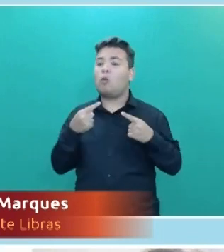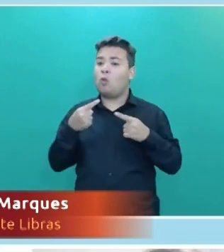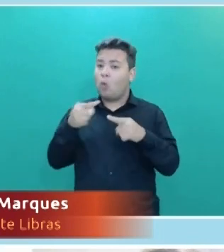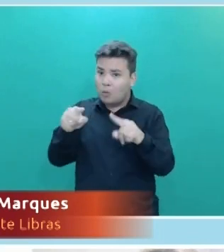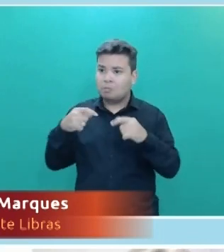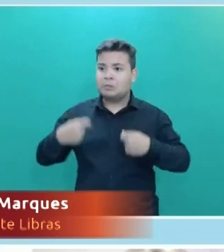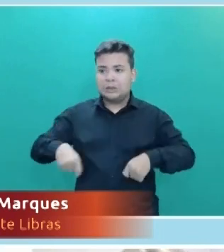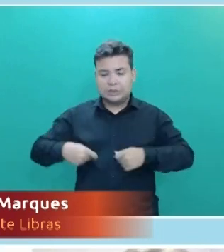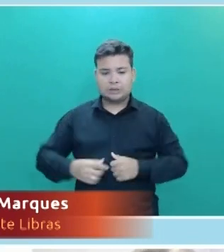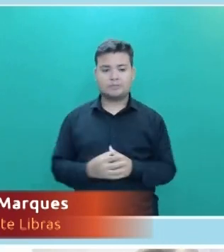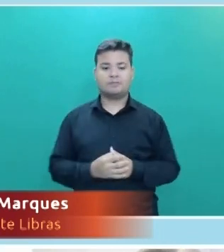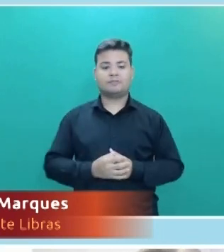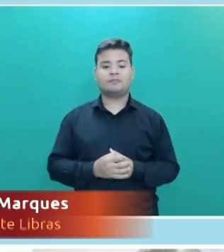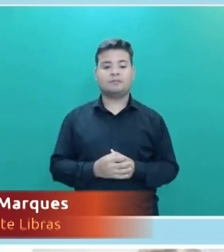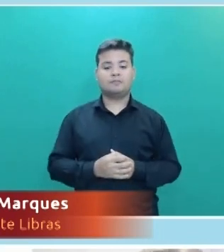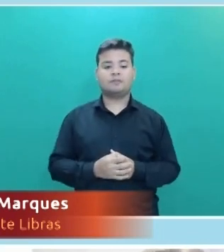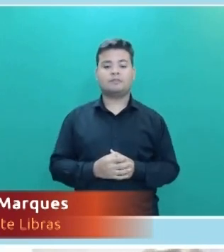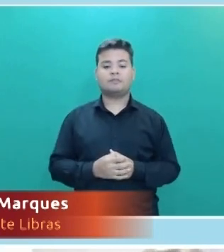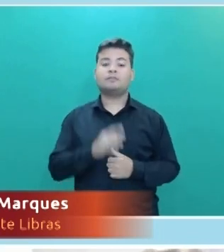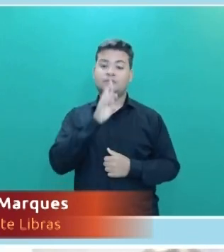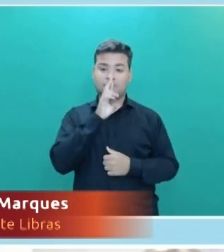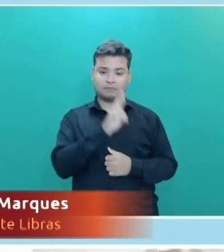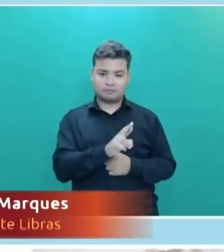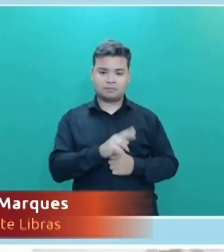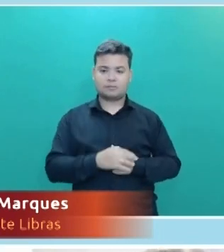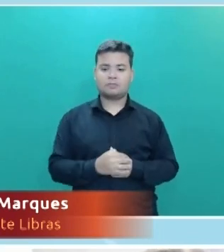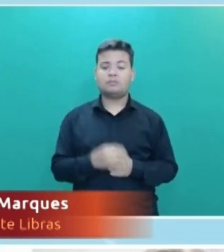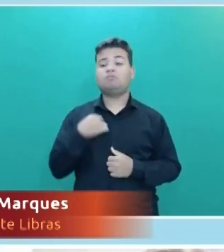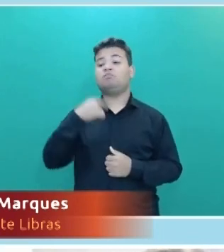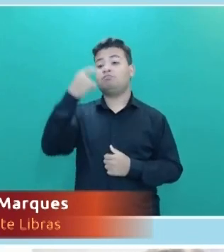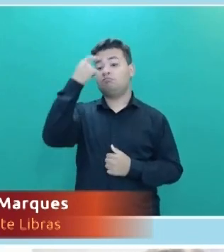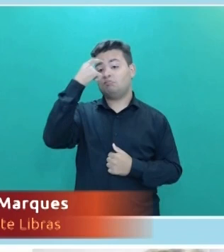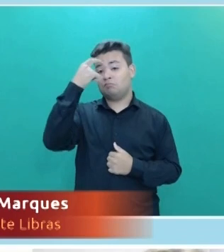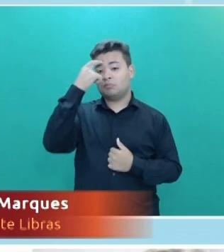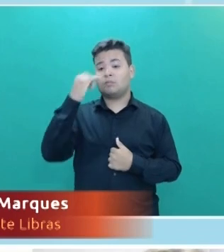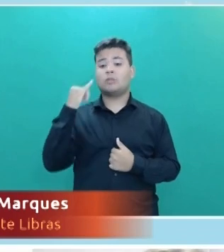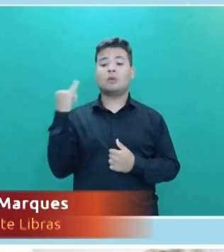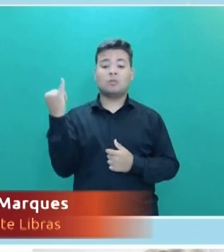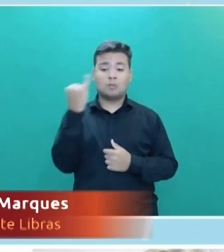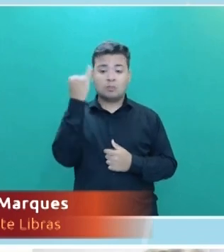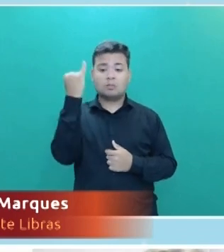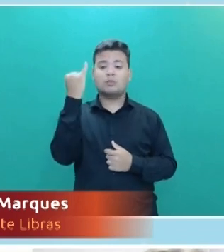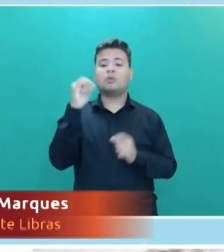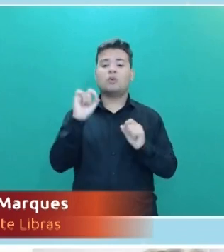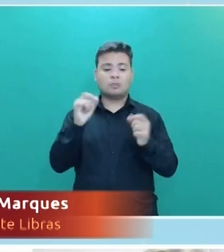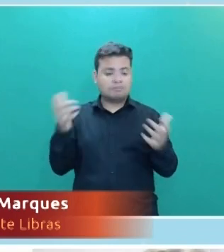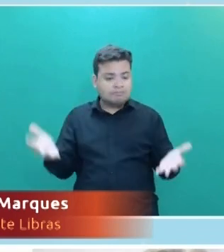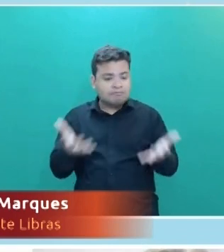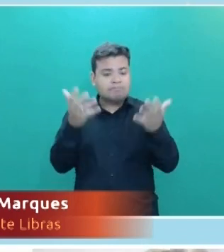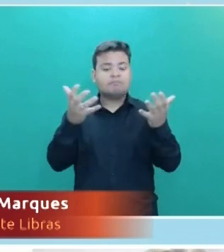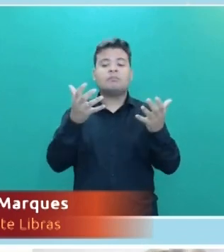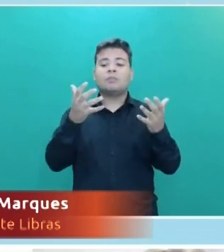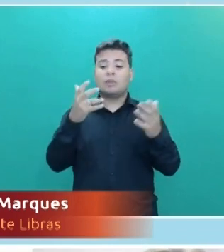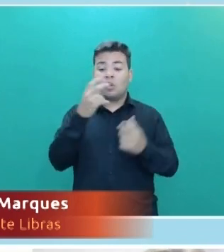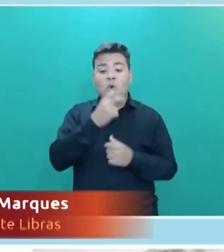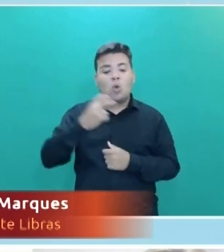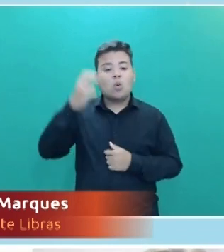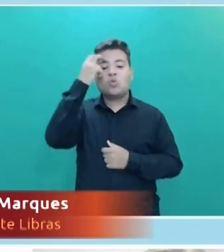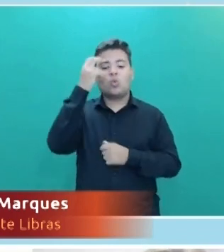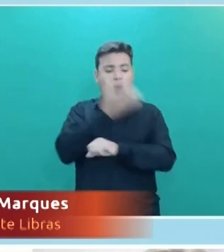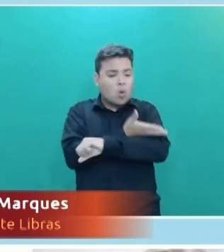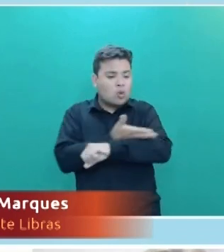Eu acho que o essencial é termos consciência que temos que criar entre nós uma cultura de inconformidade